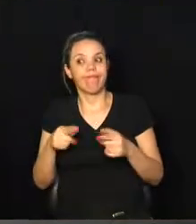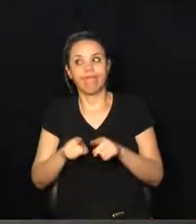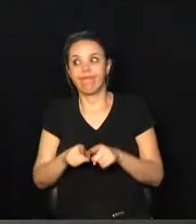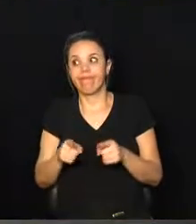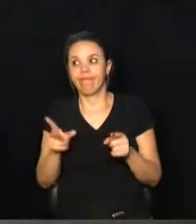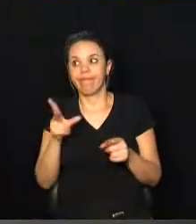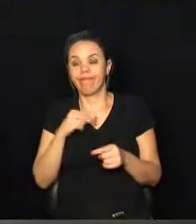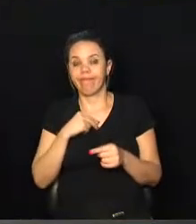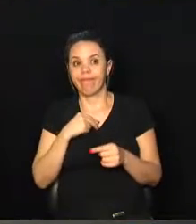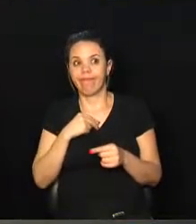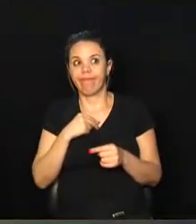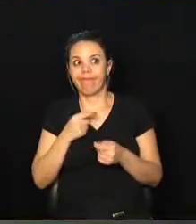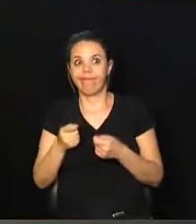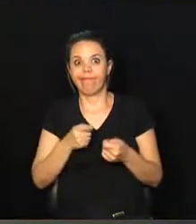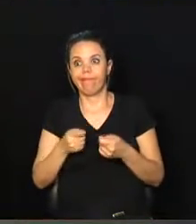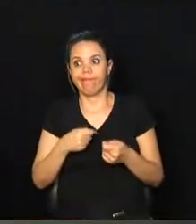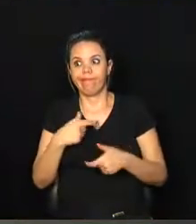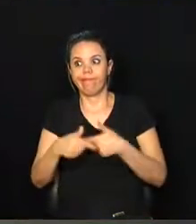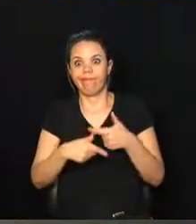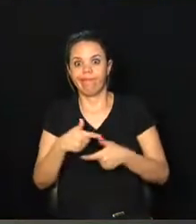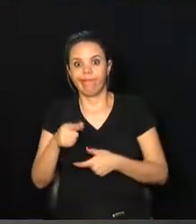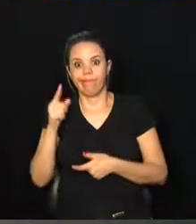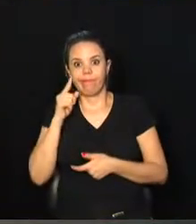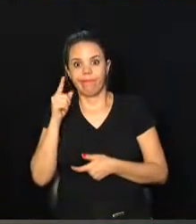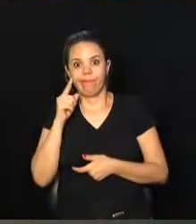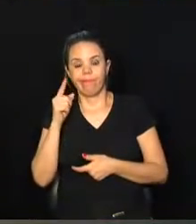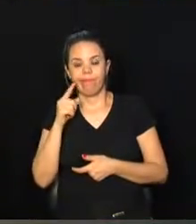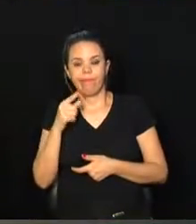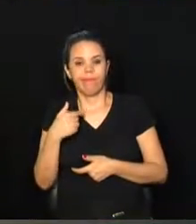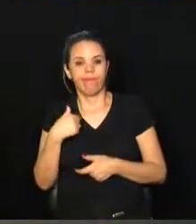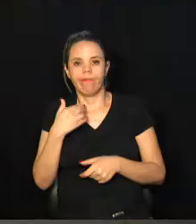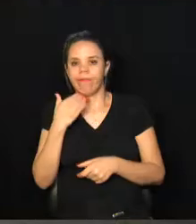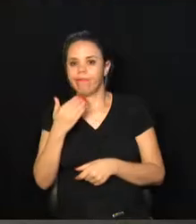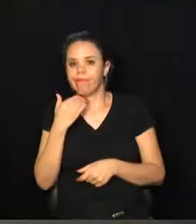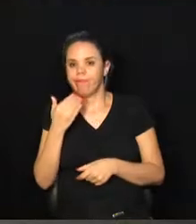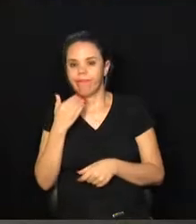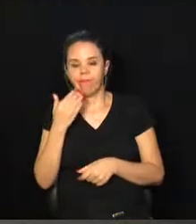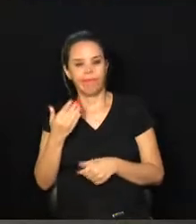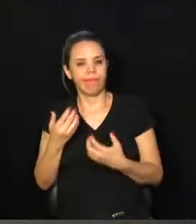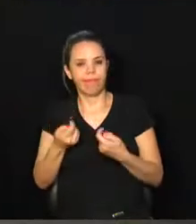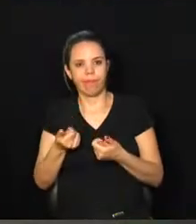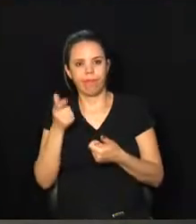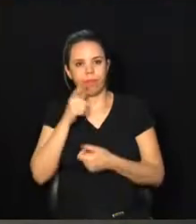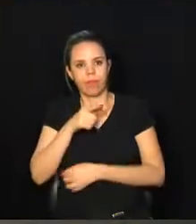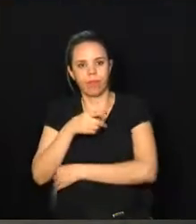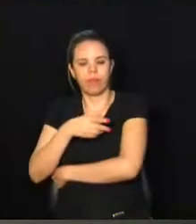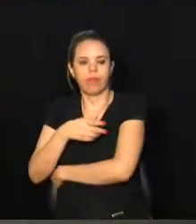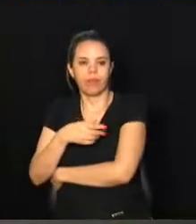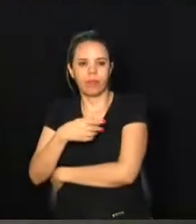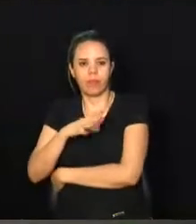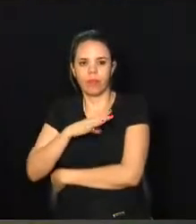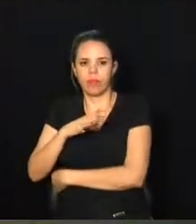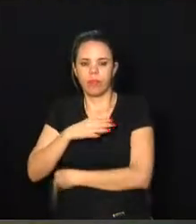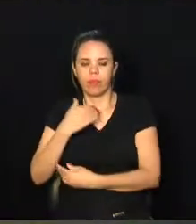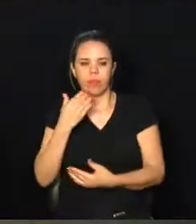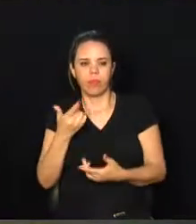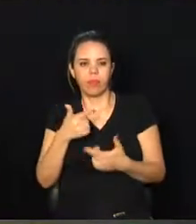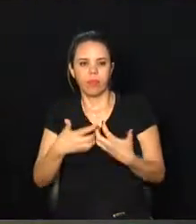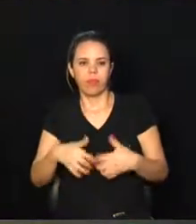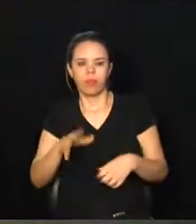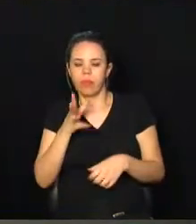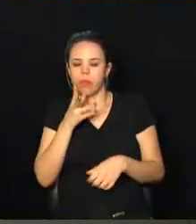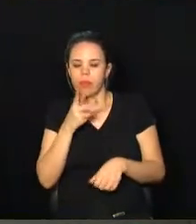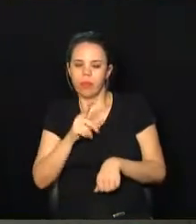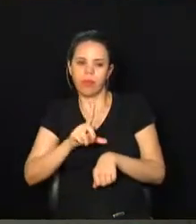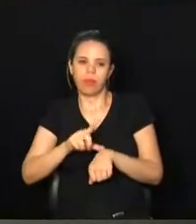fica lidando no seu dia a dia, que não trazem absolutamente benefício nenhum para a cidade, e só os